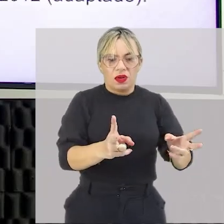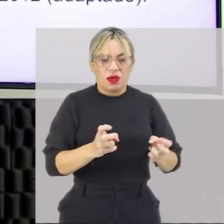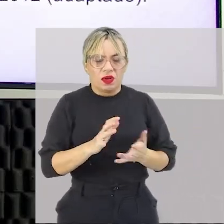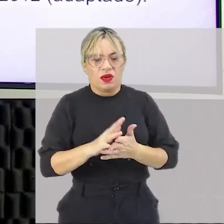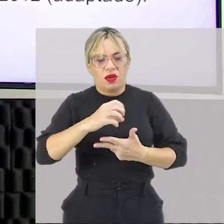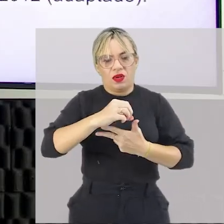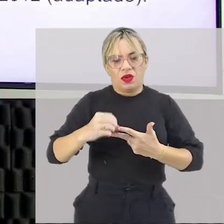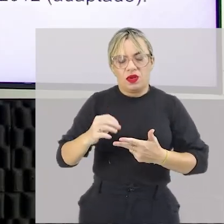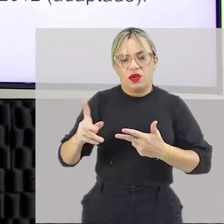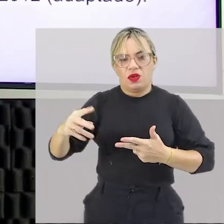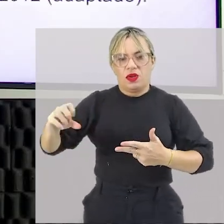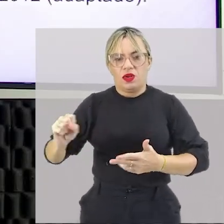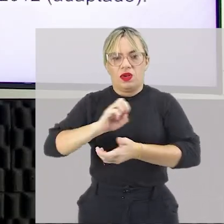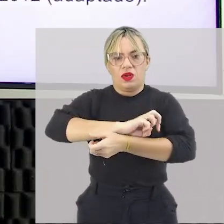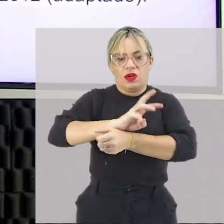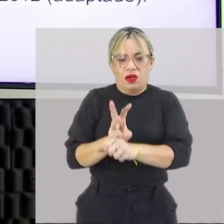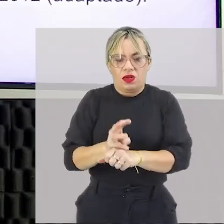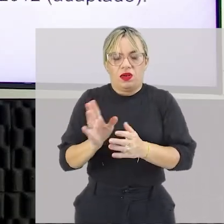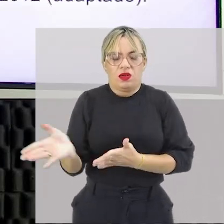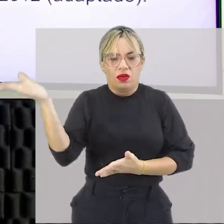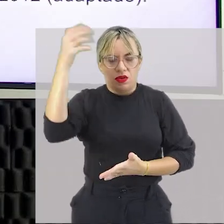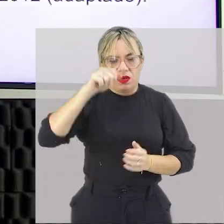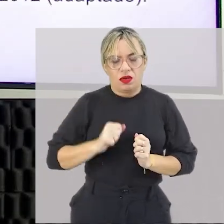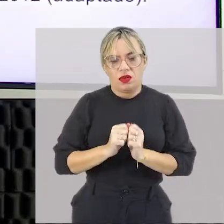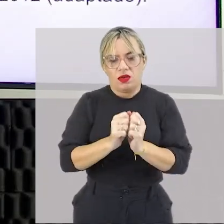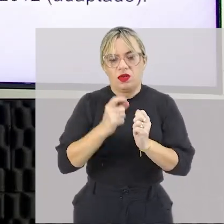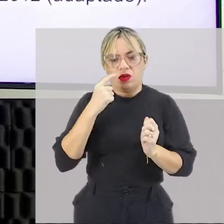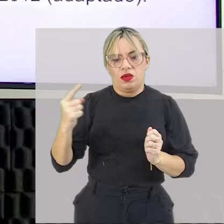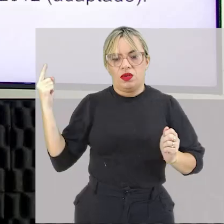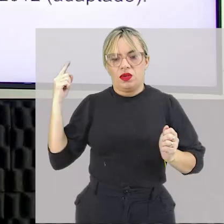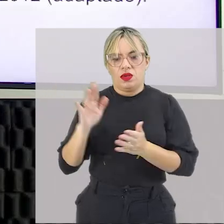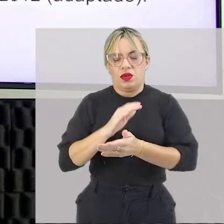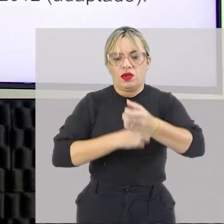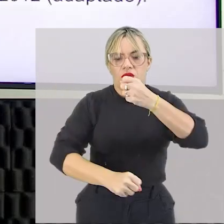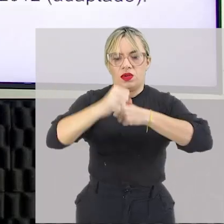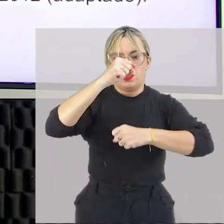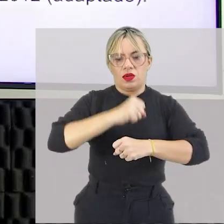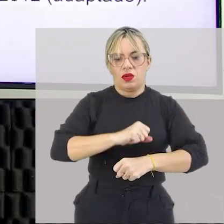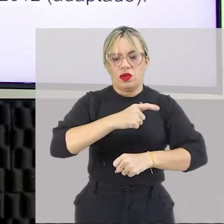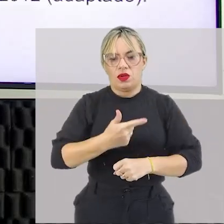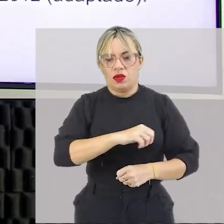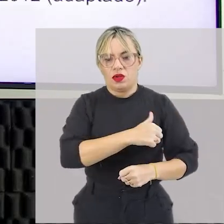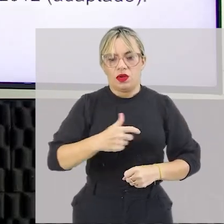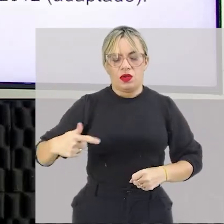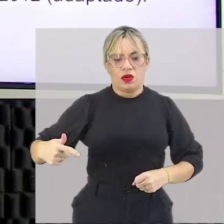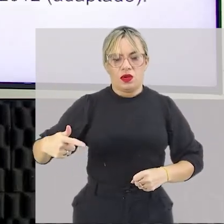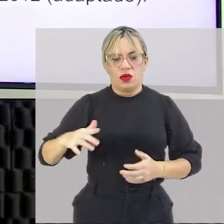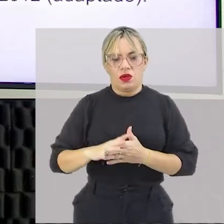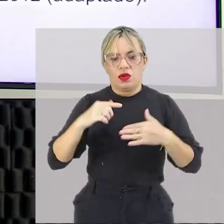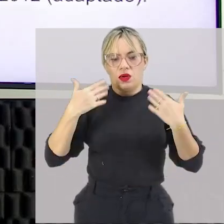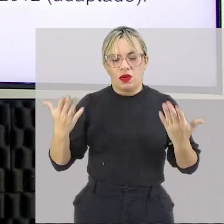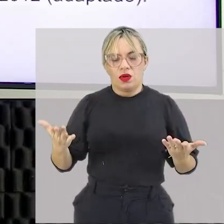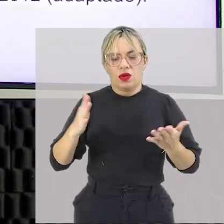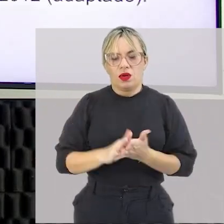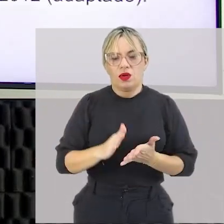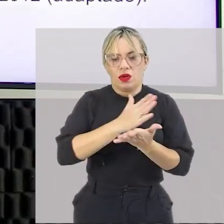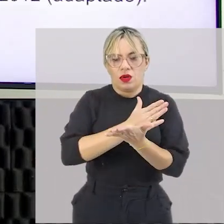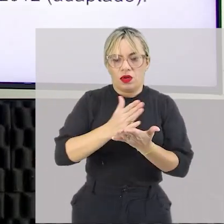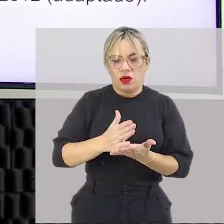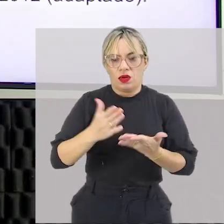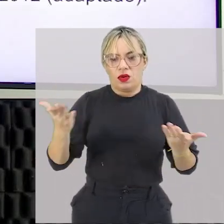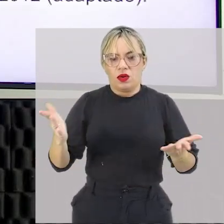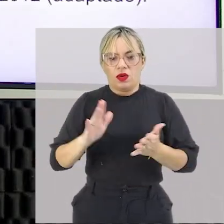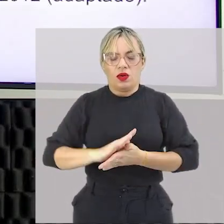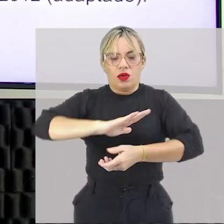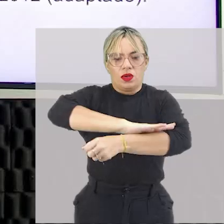Enem quanto do PAS ou EMA. Vamos lá para essa questão que caiu em 2017, lá no Enem PPL. E essa questão começa dizendo o